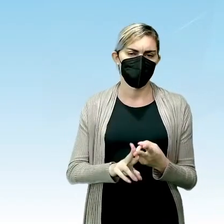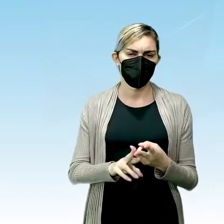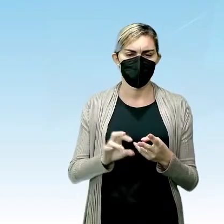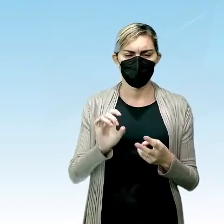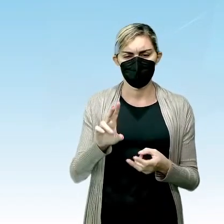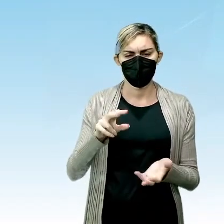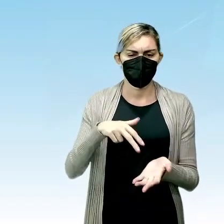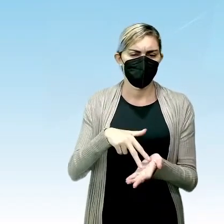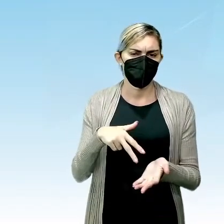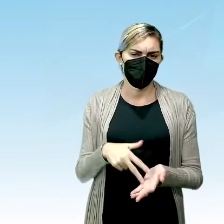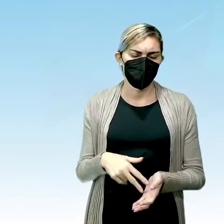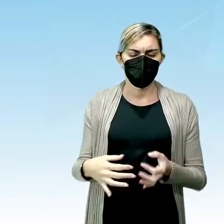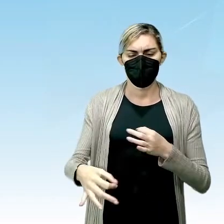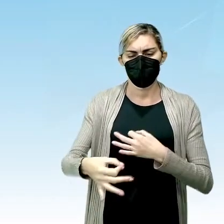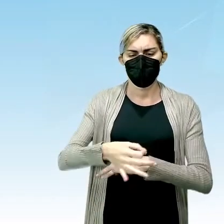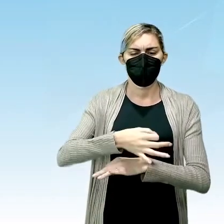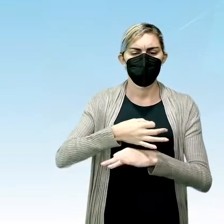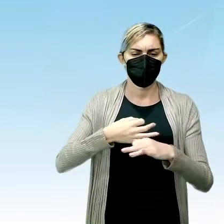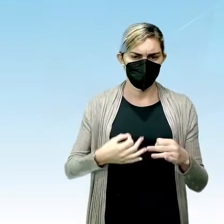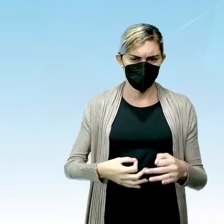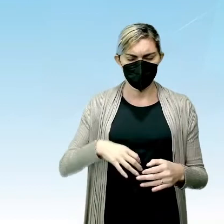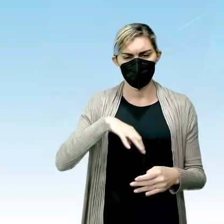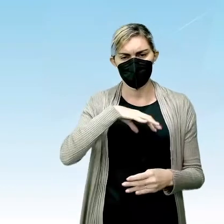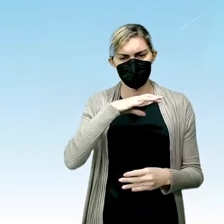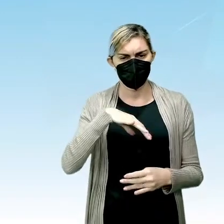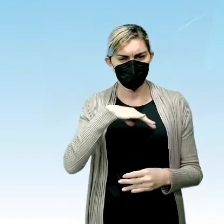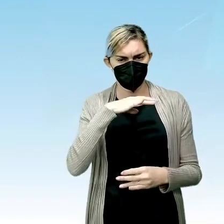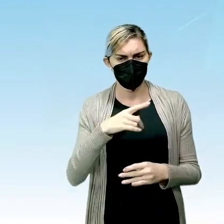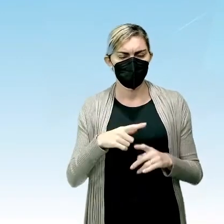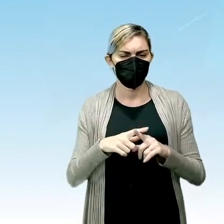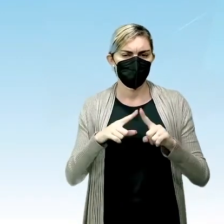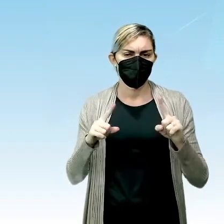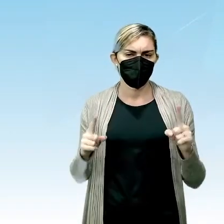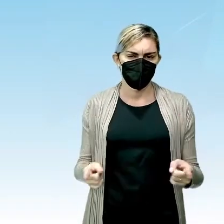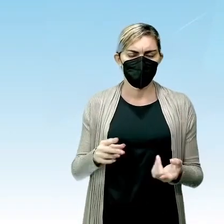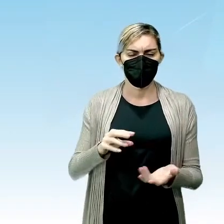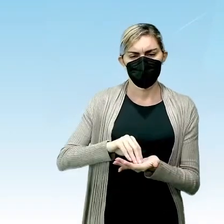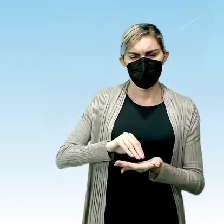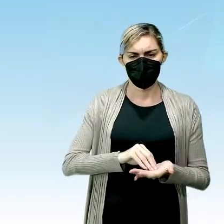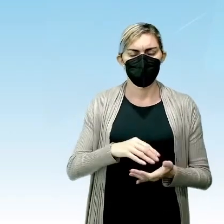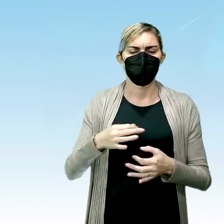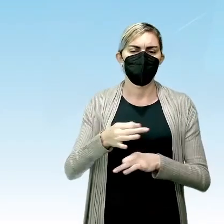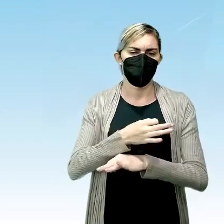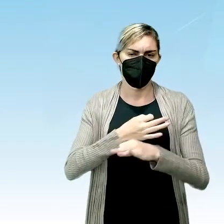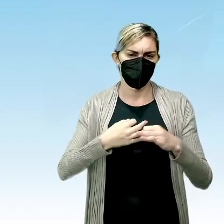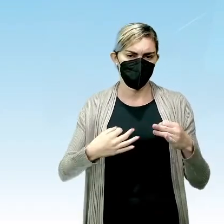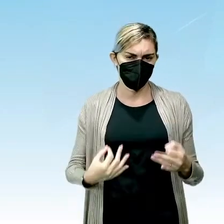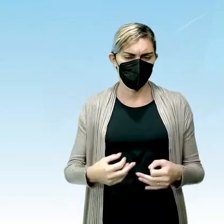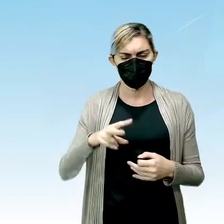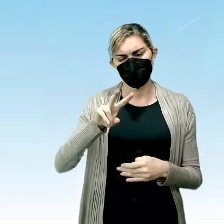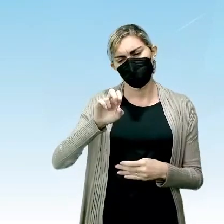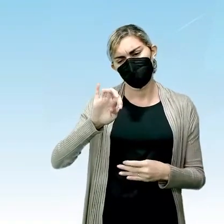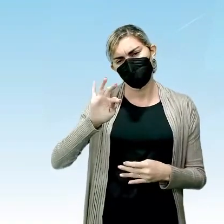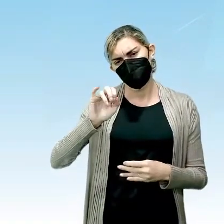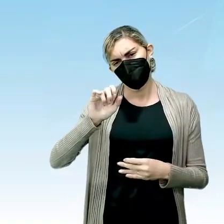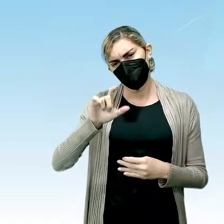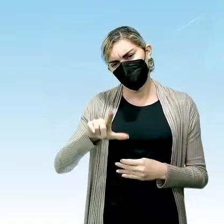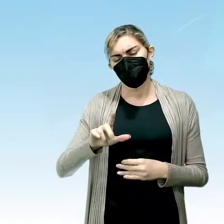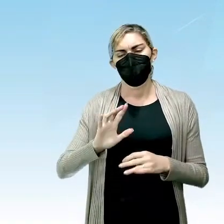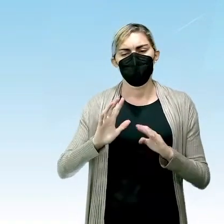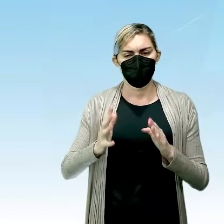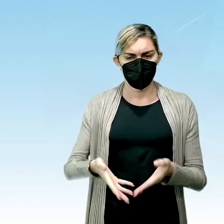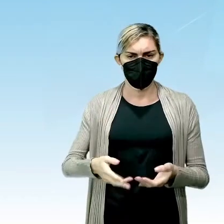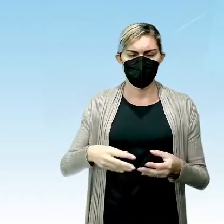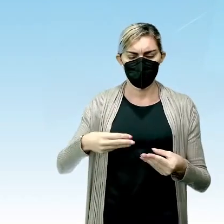na célula animal, mas vai estar ausente na célula vegetal. Já os